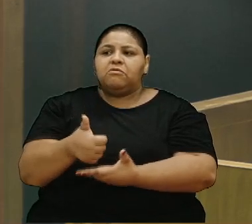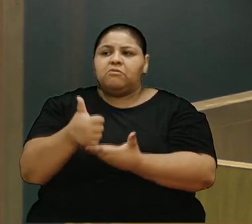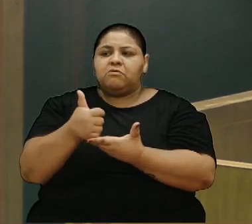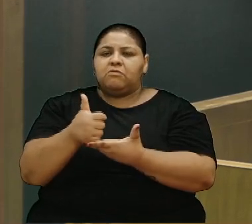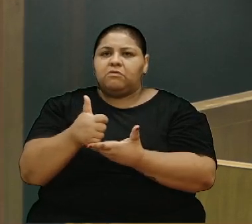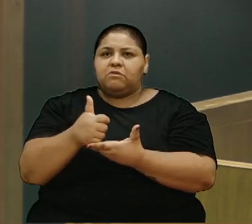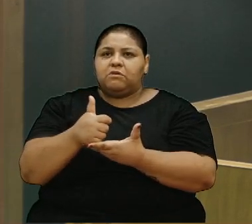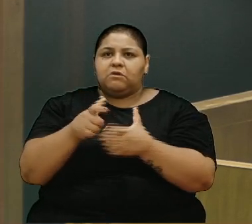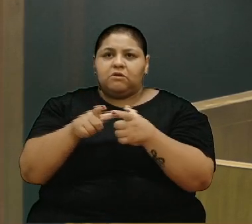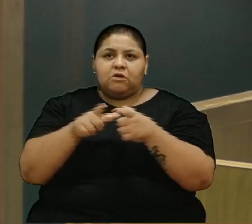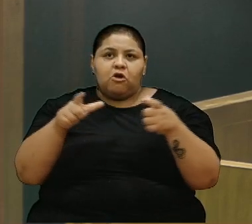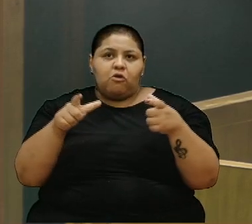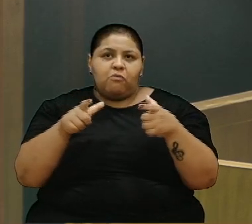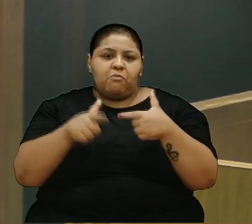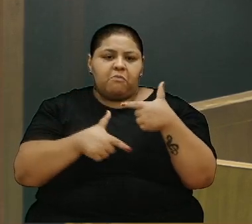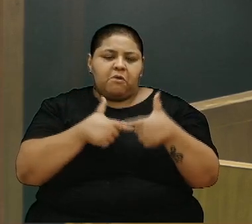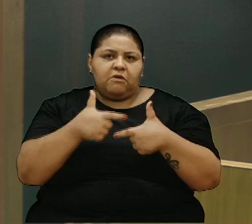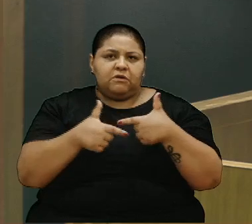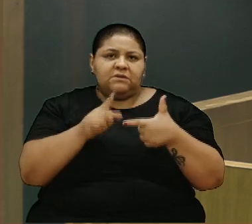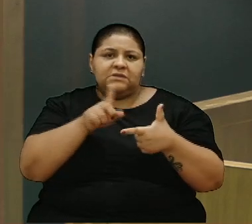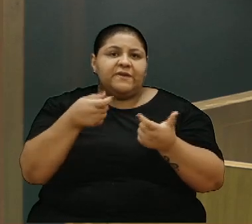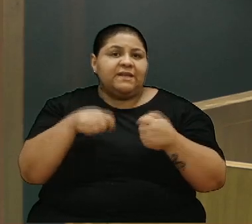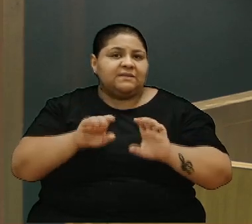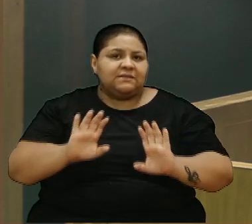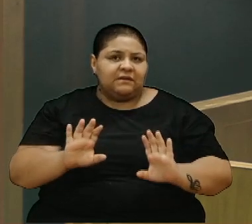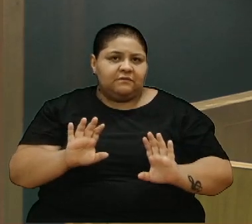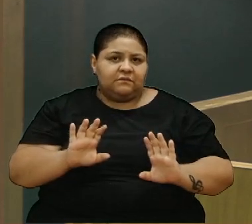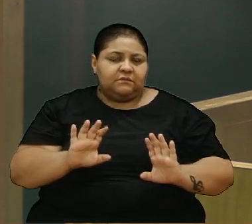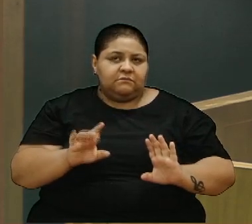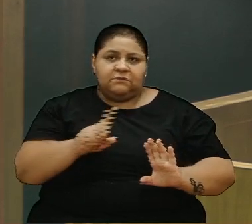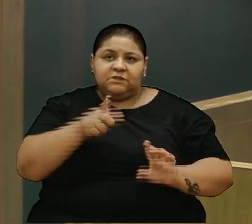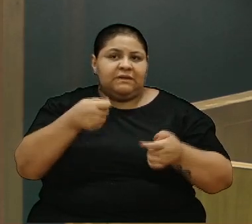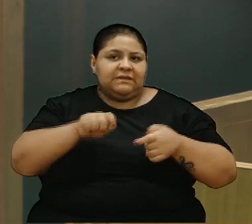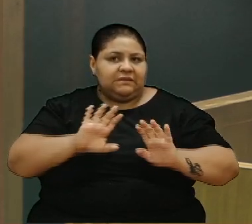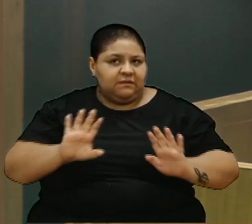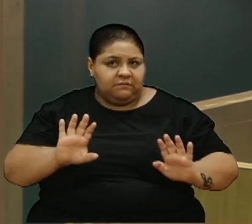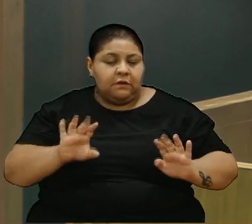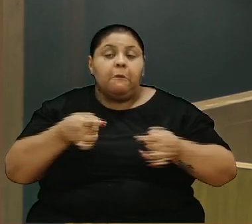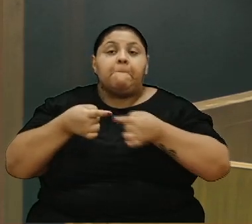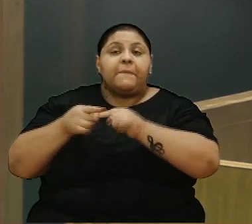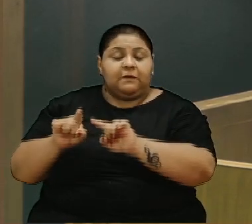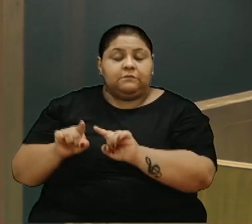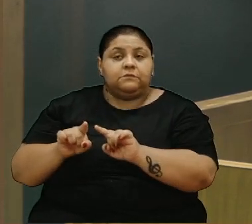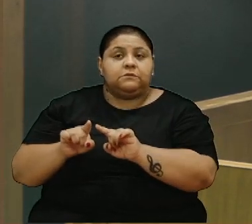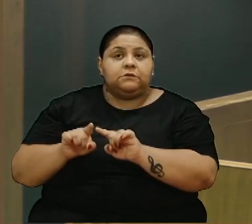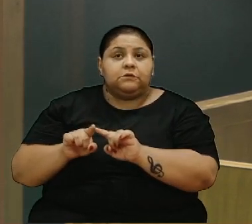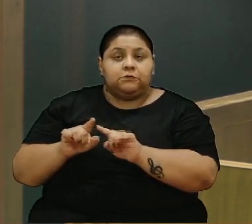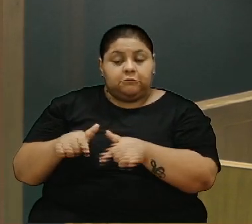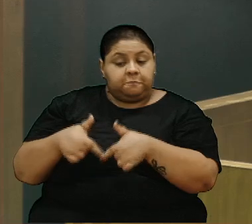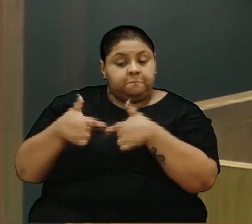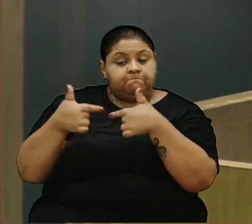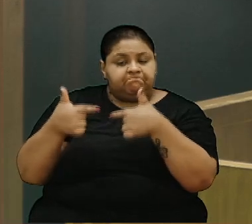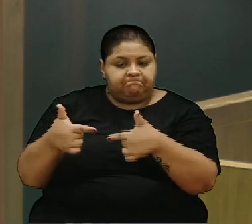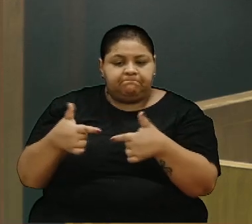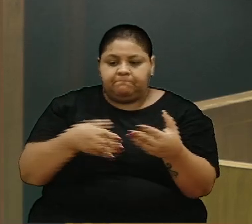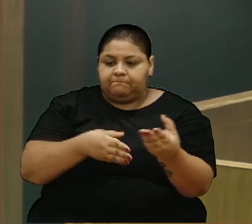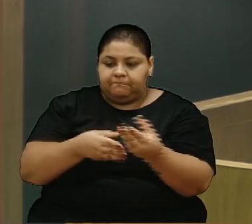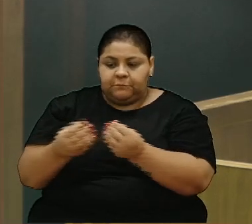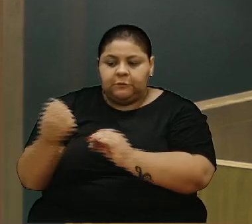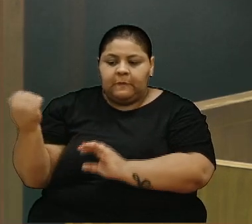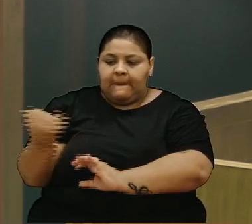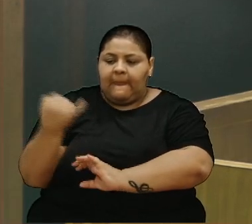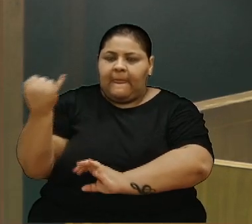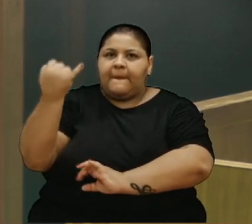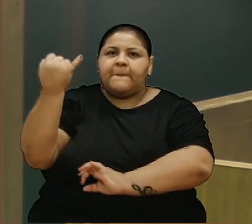a aumentar cargos se não for necessário. Se não for necessário. Mas são atividades que são de extrema